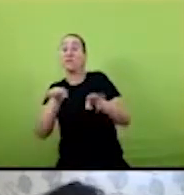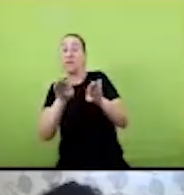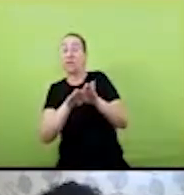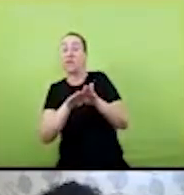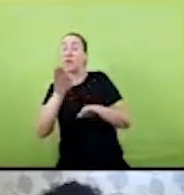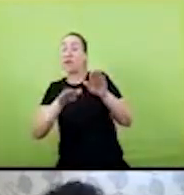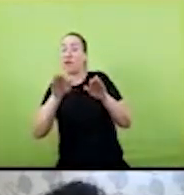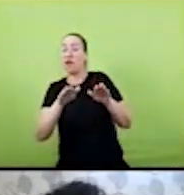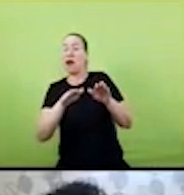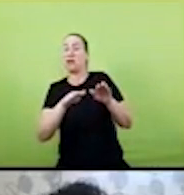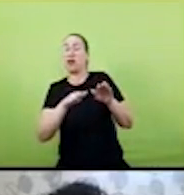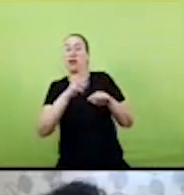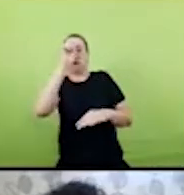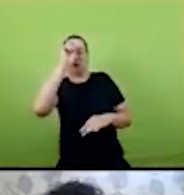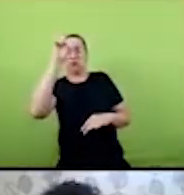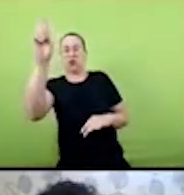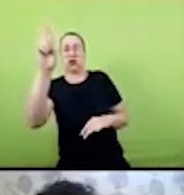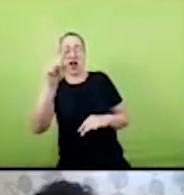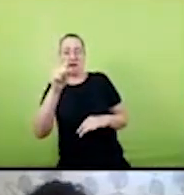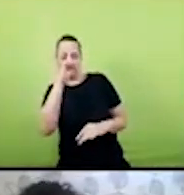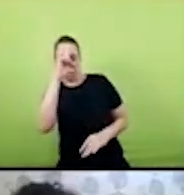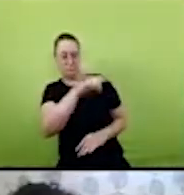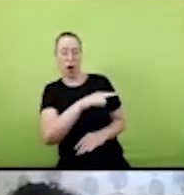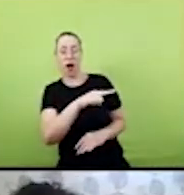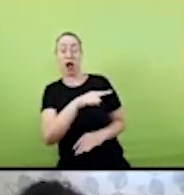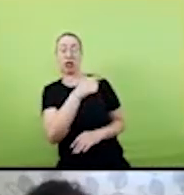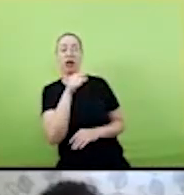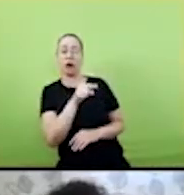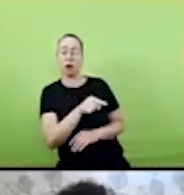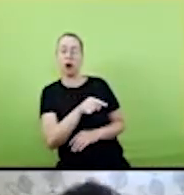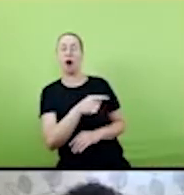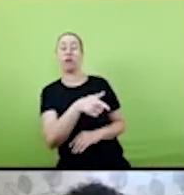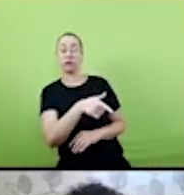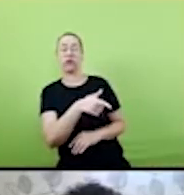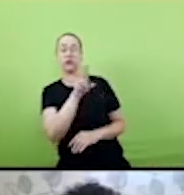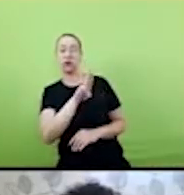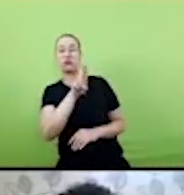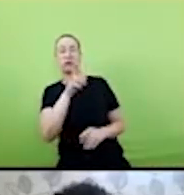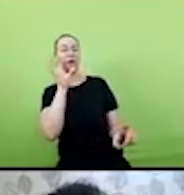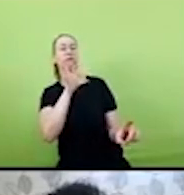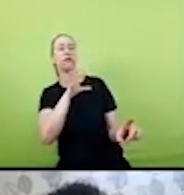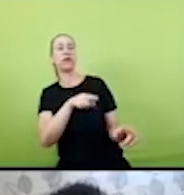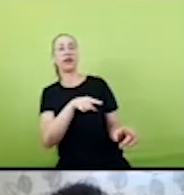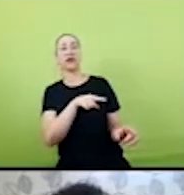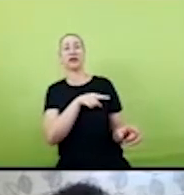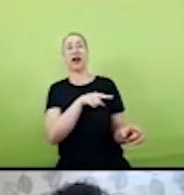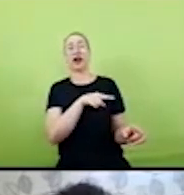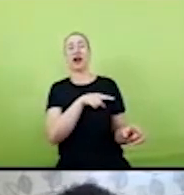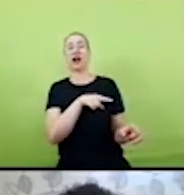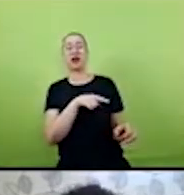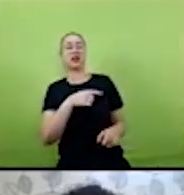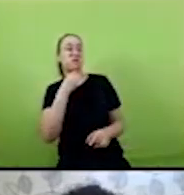em troca de favores sexuais, eu te prometo isso, ou se você não fizer aquilo, né, você não vai ser promovida. Então,